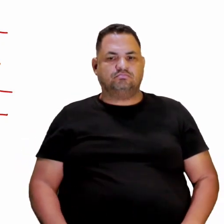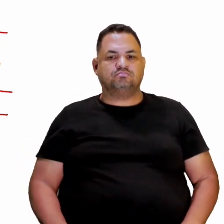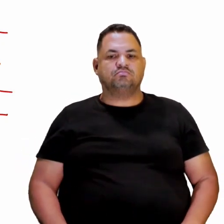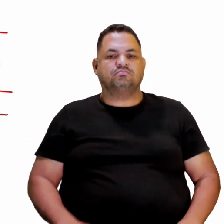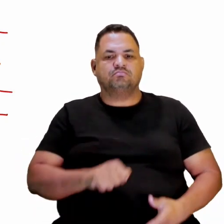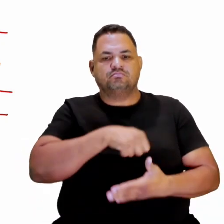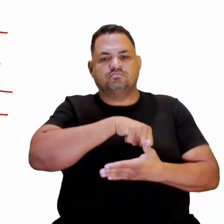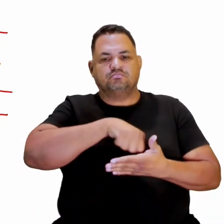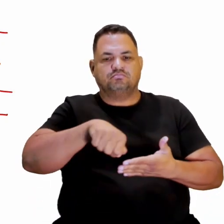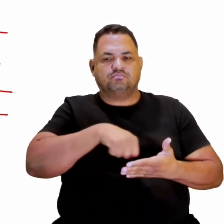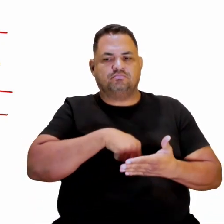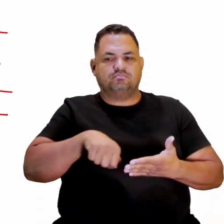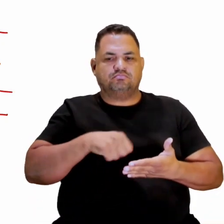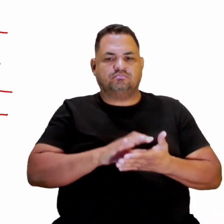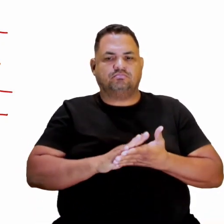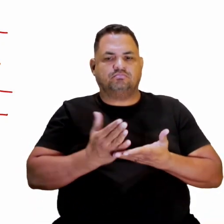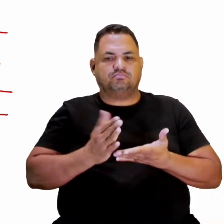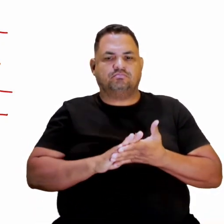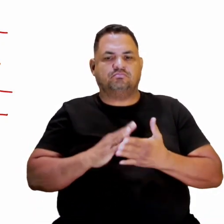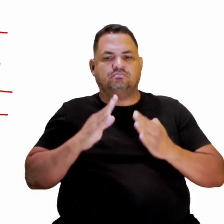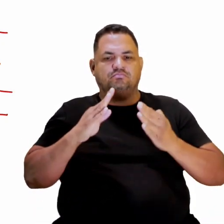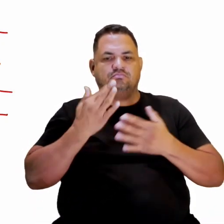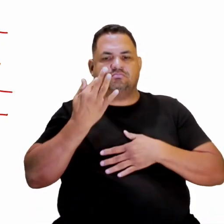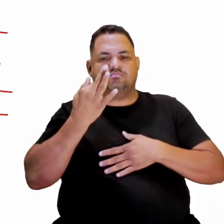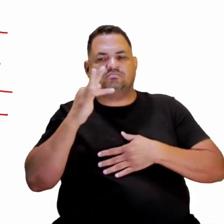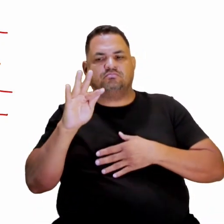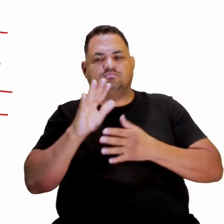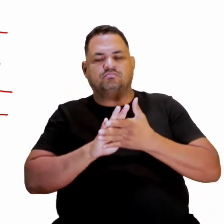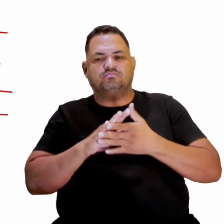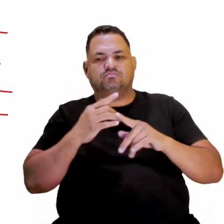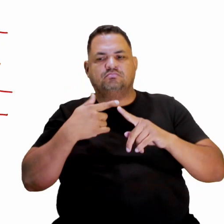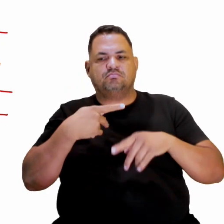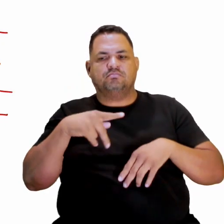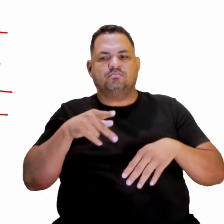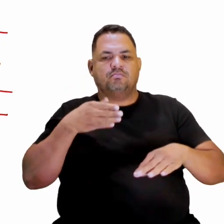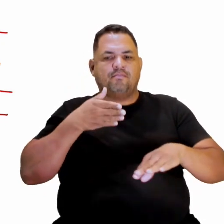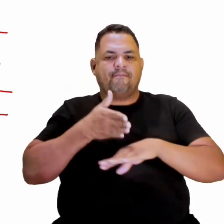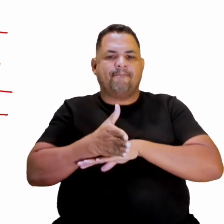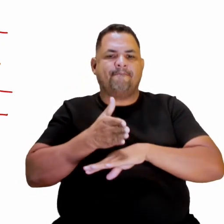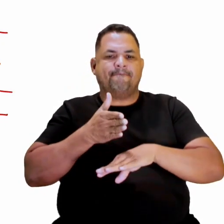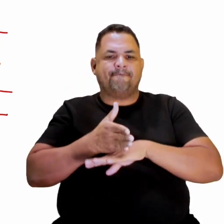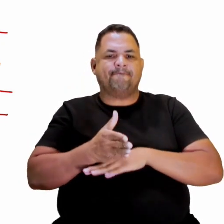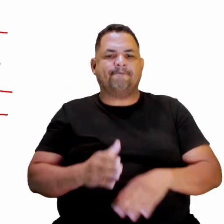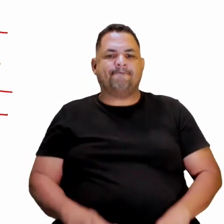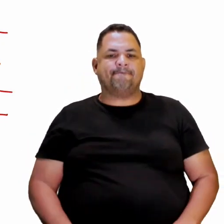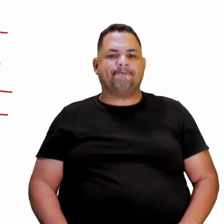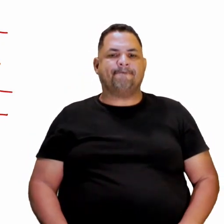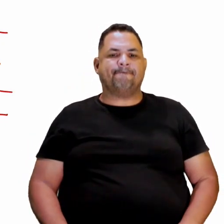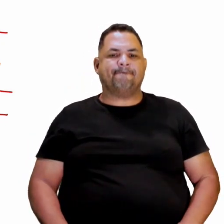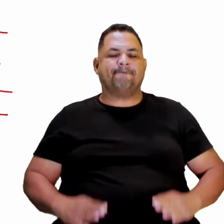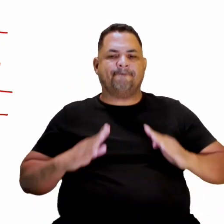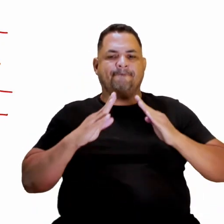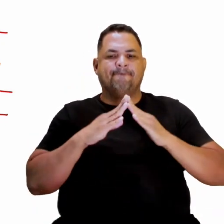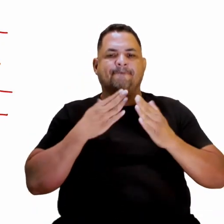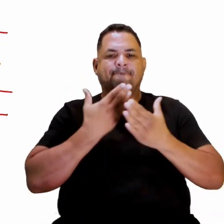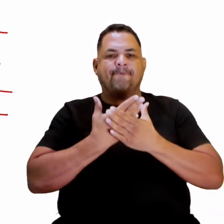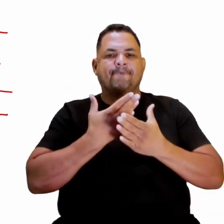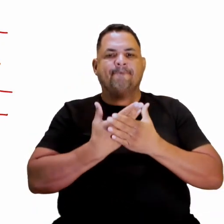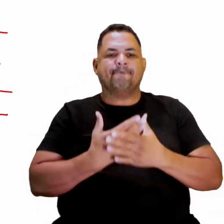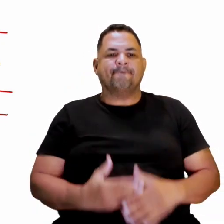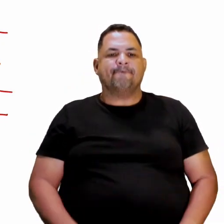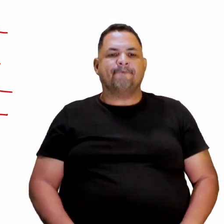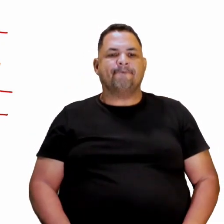seja, dominar a escrita acadêmica para participar, dominate scholar writing,